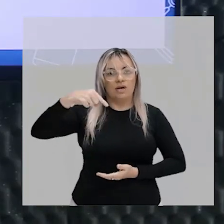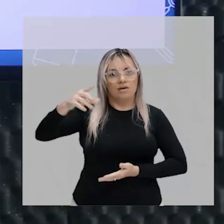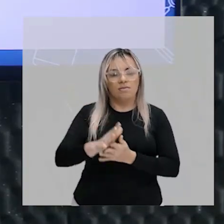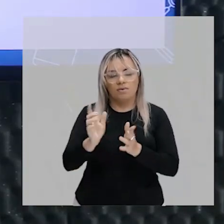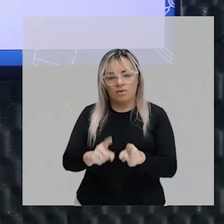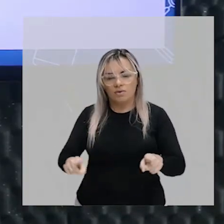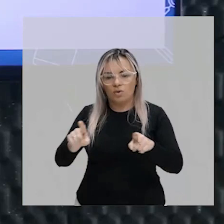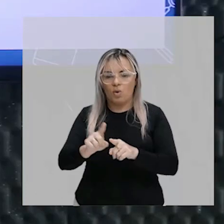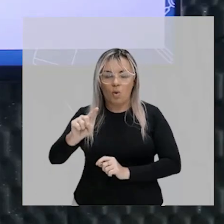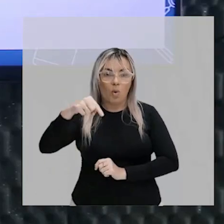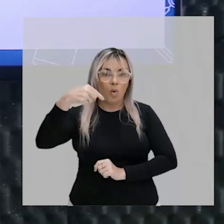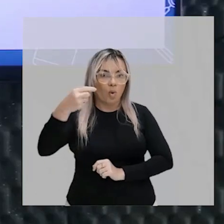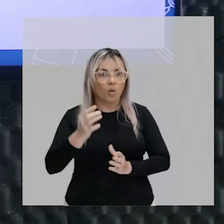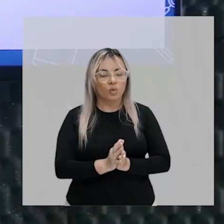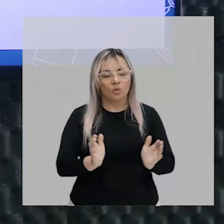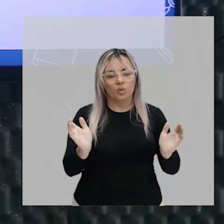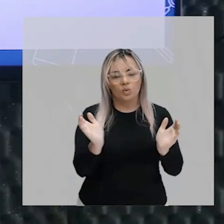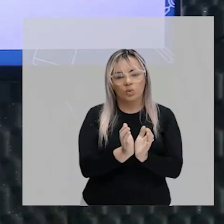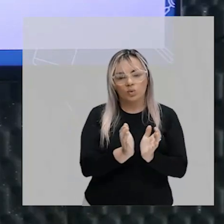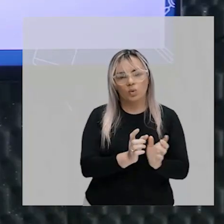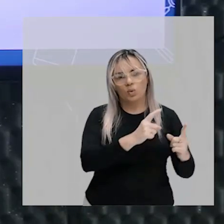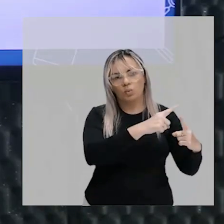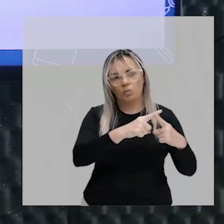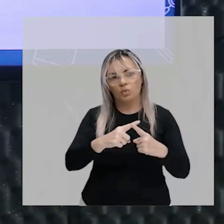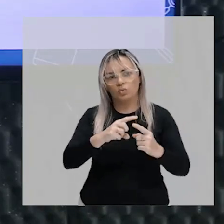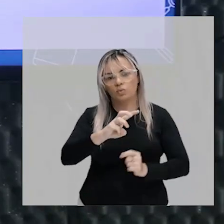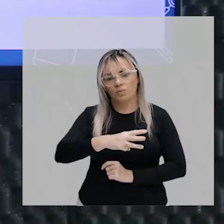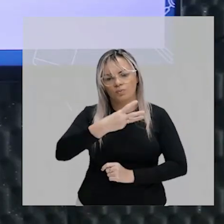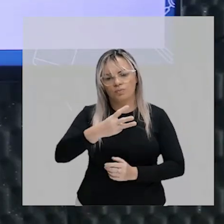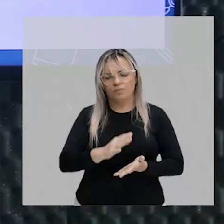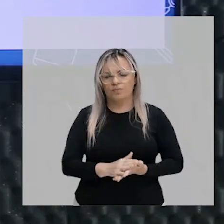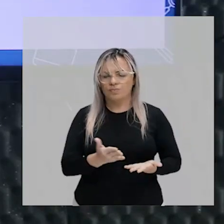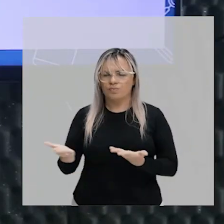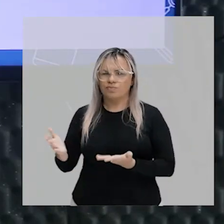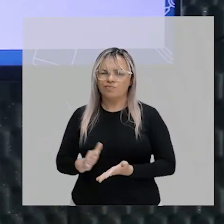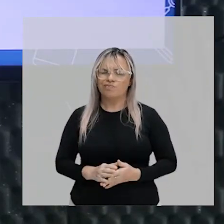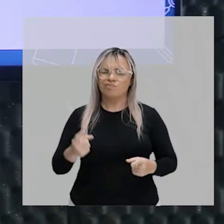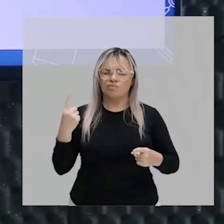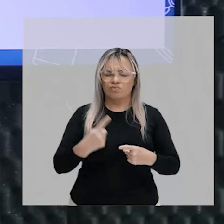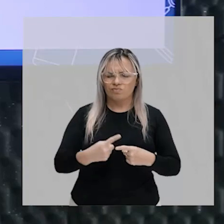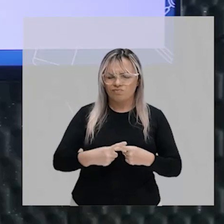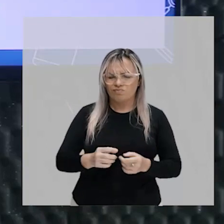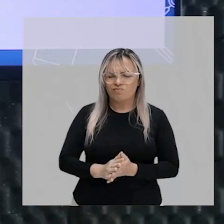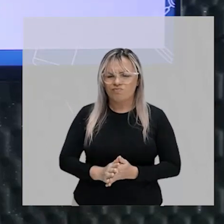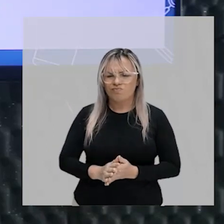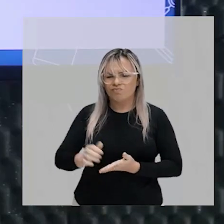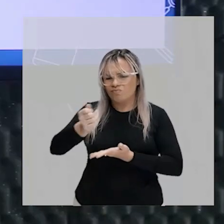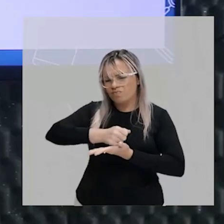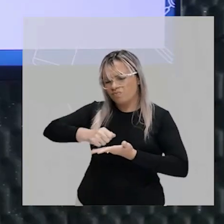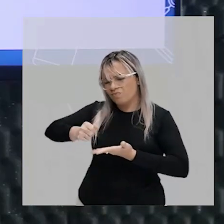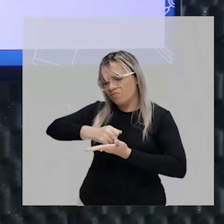um outro conjunto que é o do múltiplo de 3 Renata pera aí mas por que que tu tá escrevendo